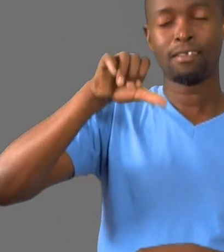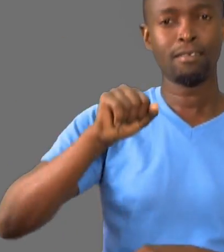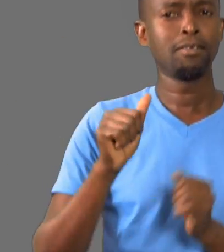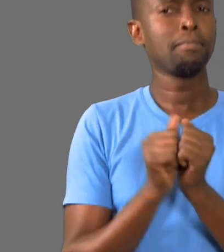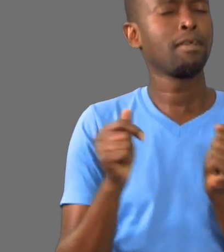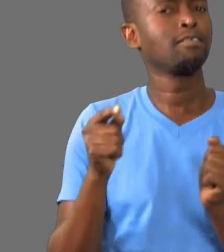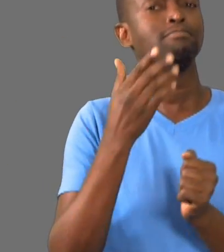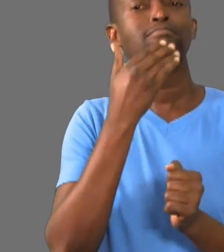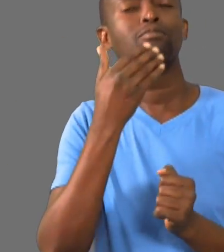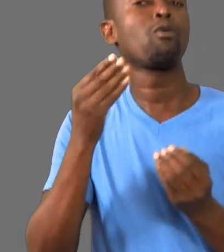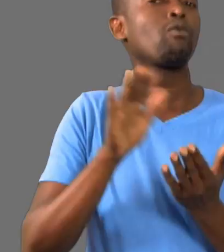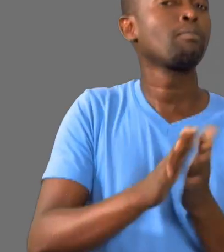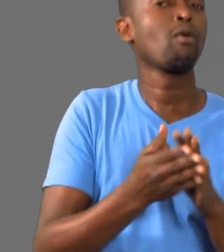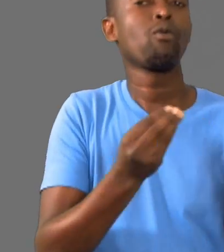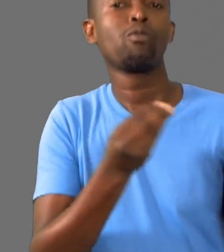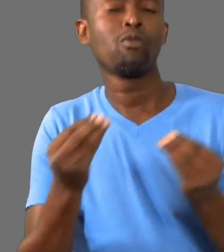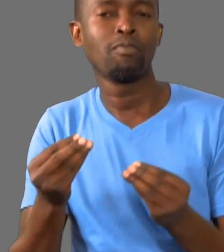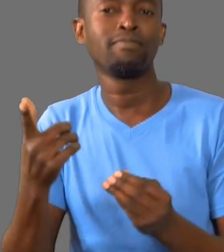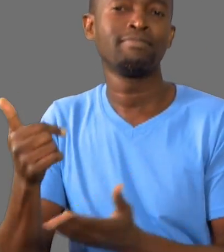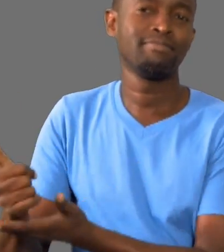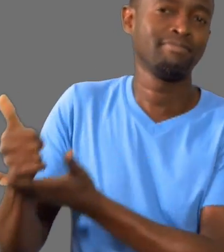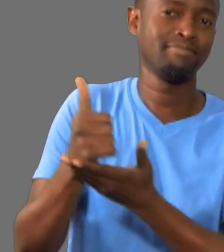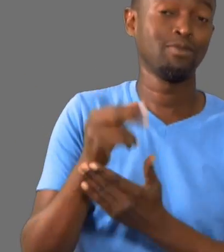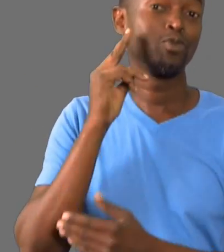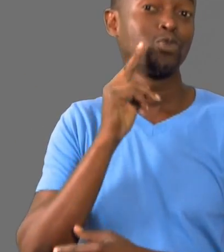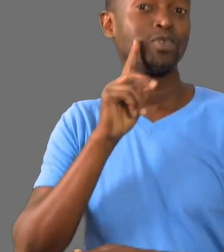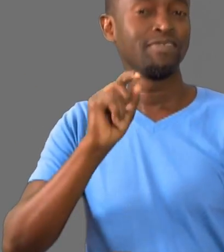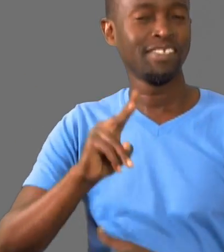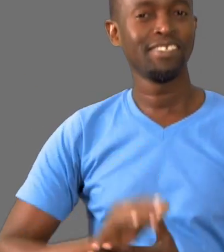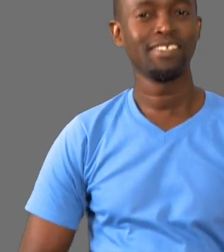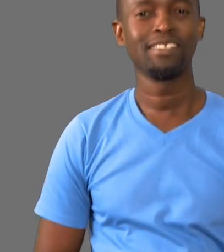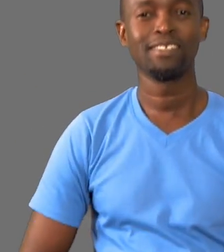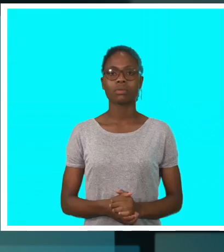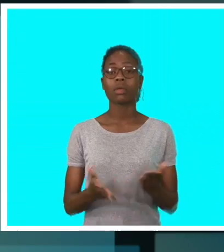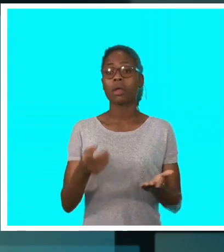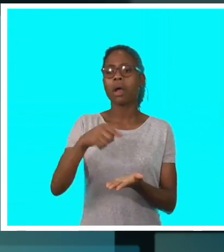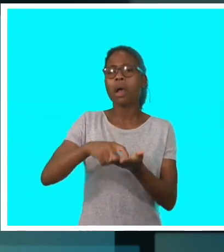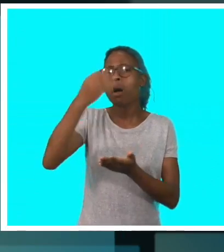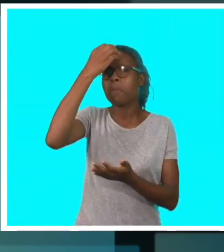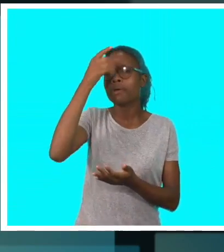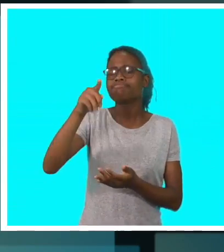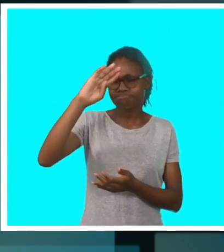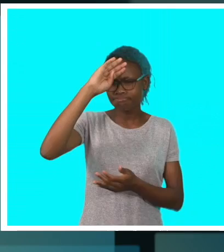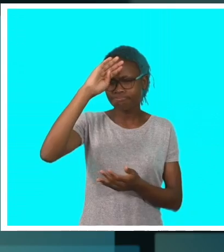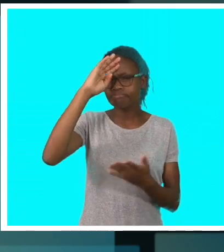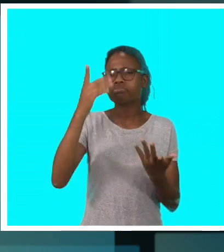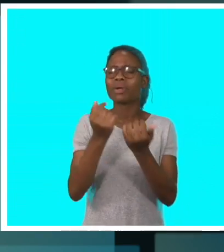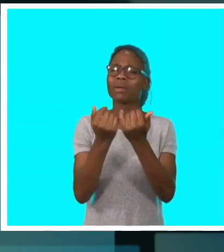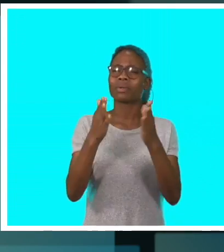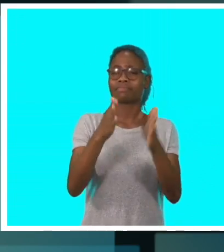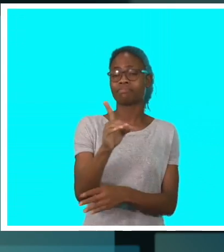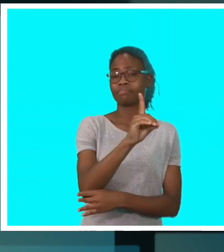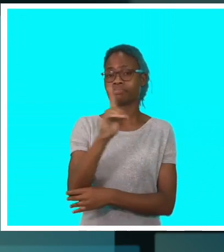Sorrisos e contou com o apoio da TV Surdo. Realizou-se na cidade de Maputo